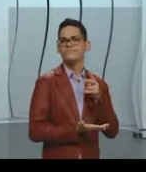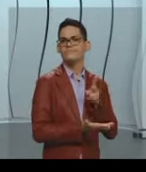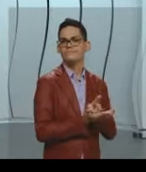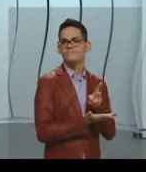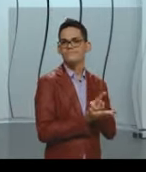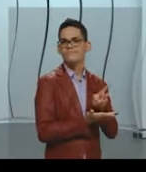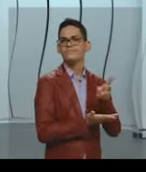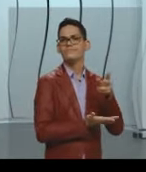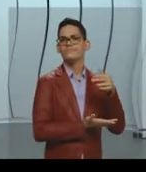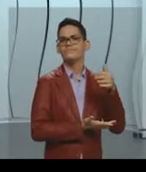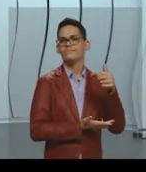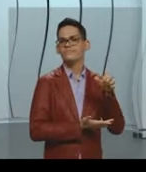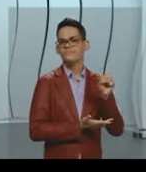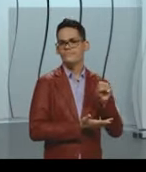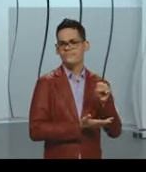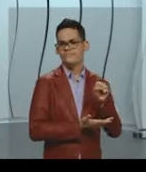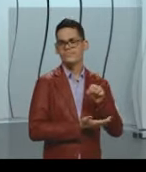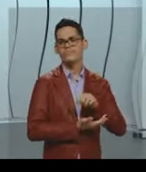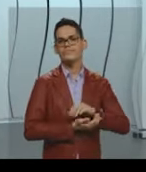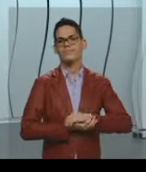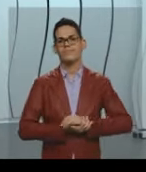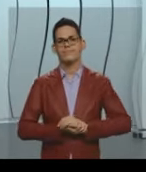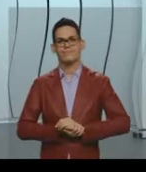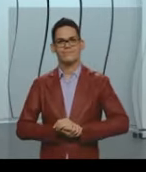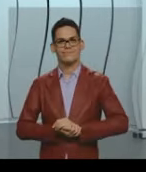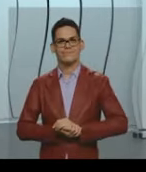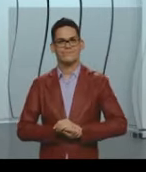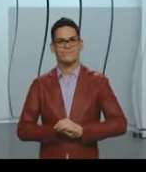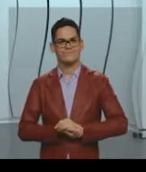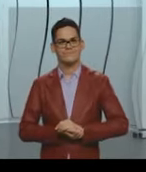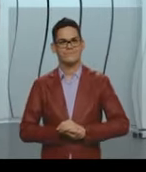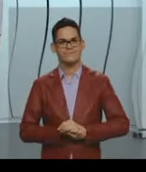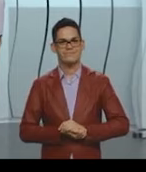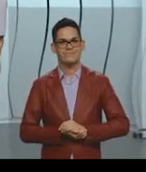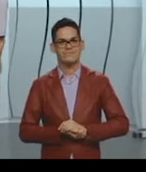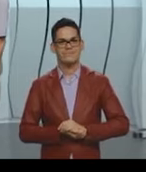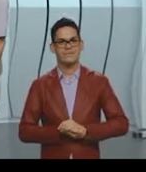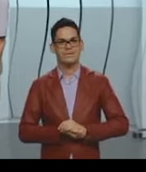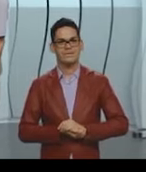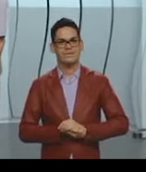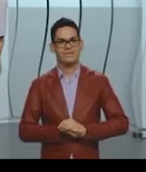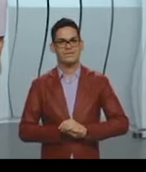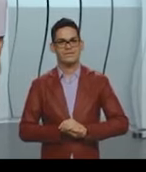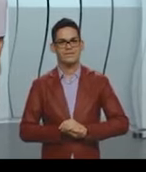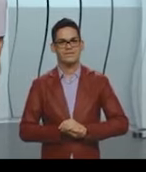anos, quantidade de alunos que tem 18 anos.